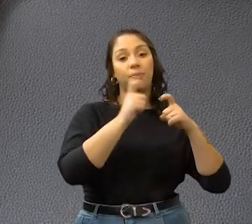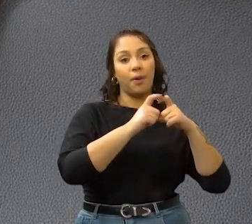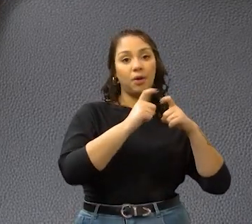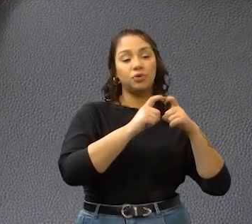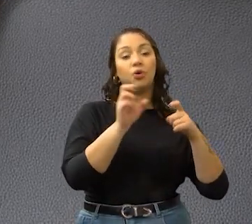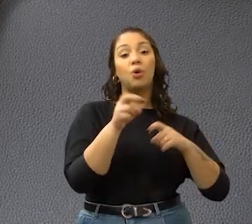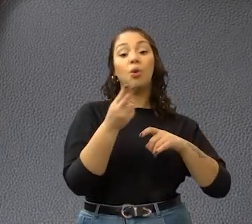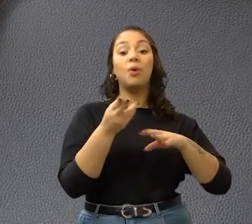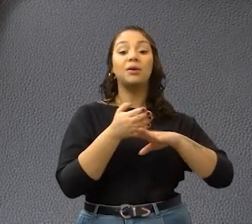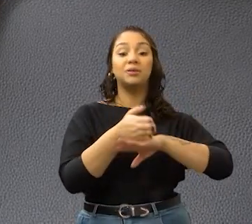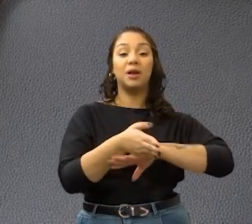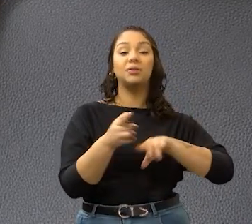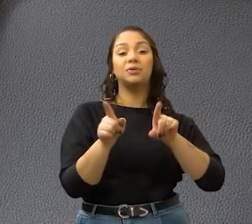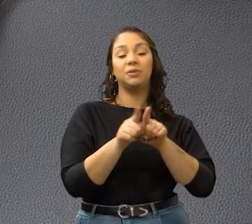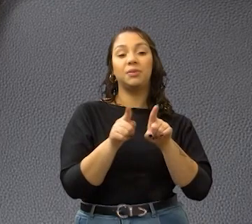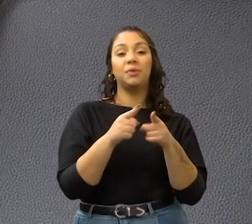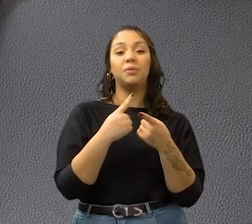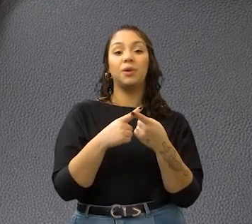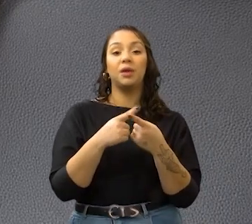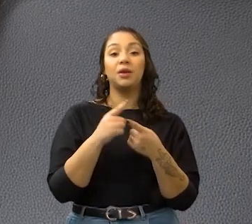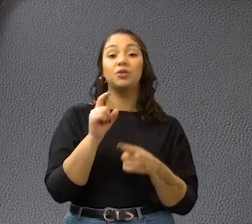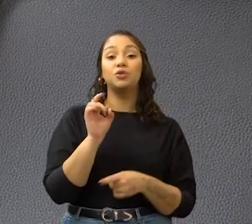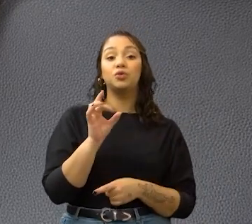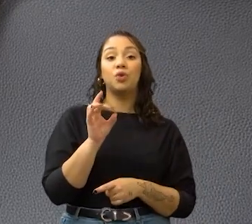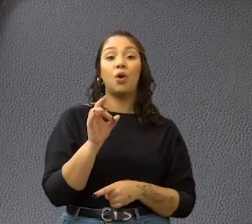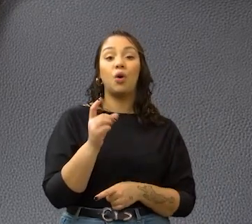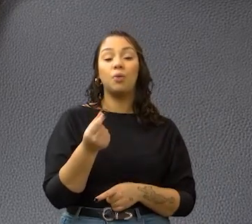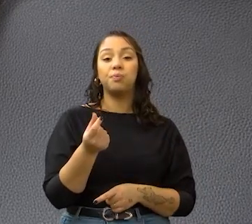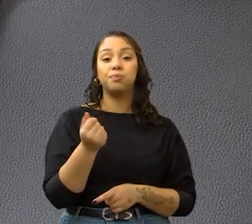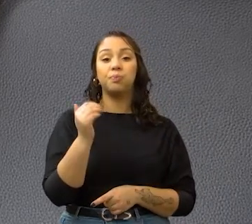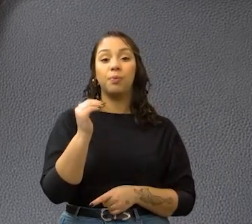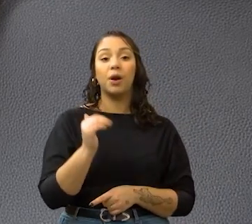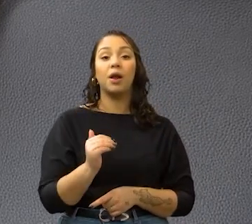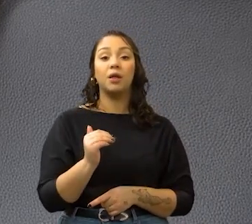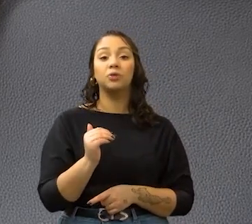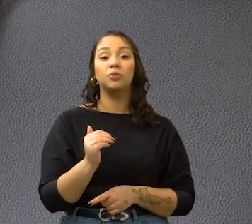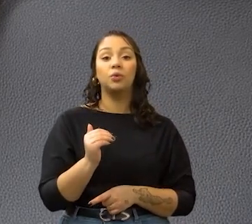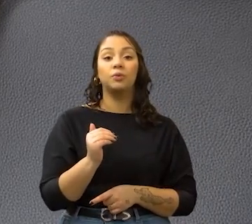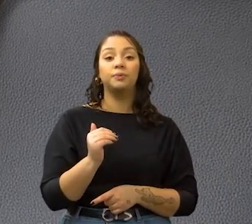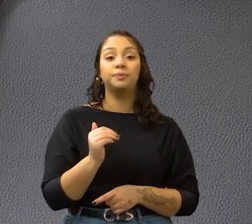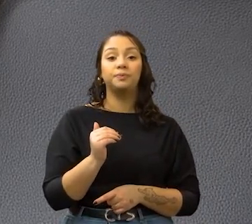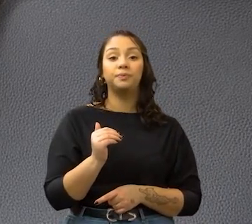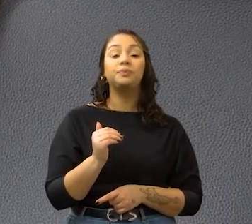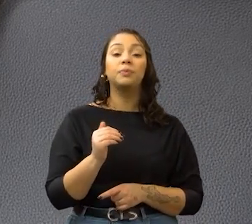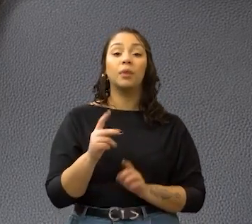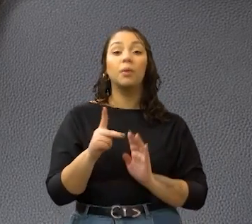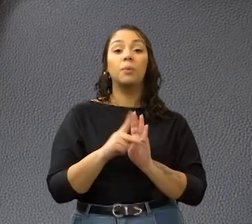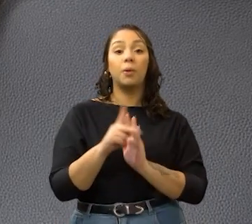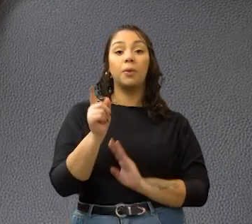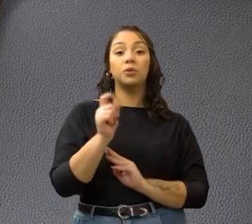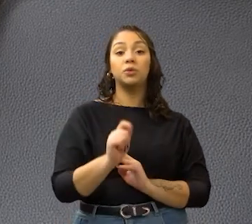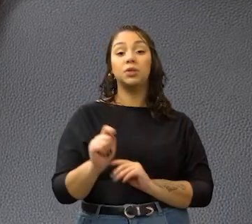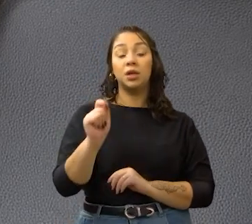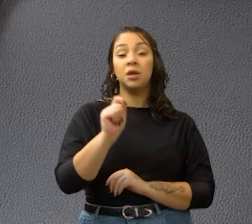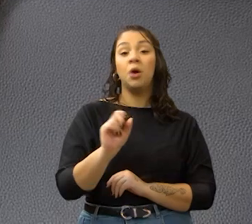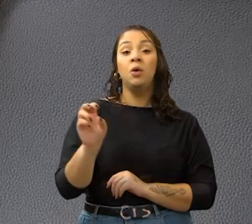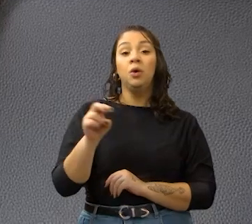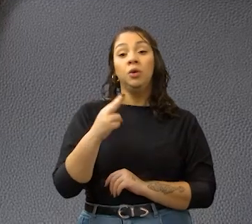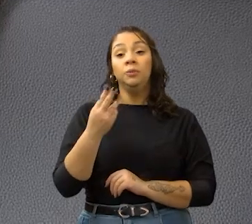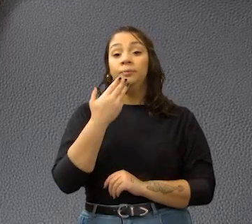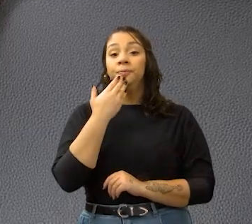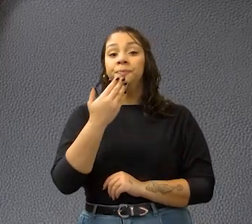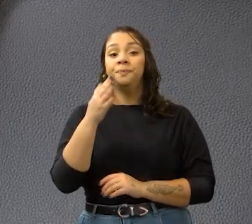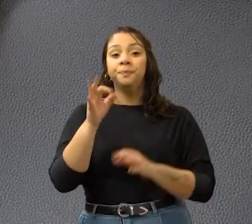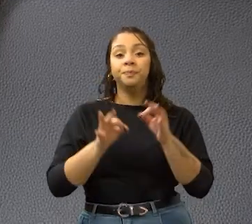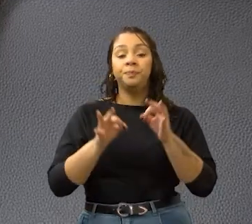né, ou acesso, né, porque a gente só tem de forma menos custosa as associações, né, ou